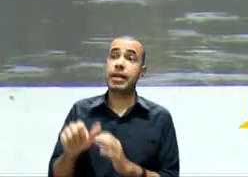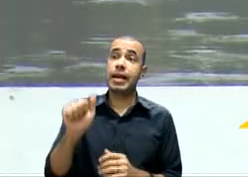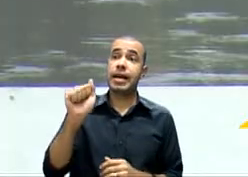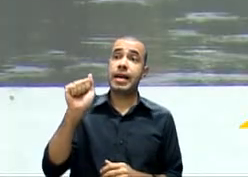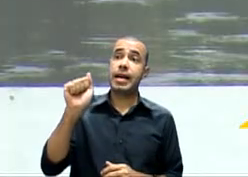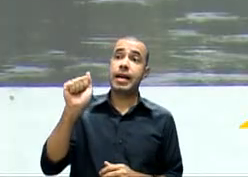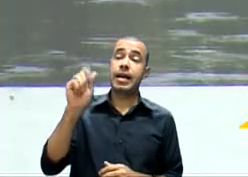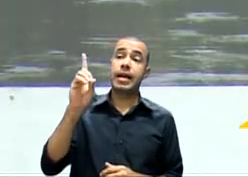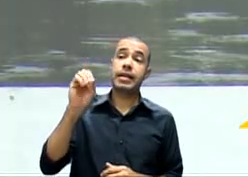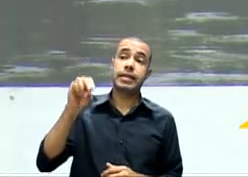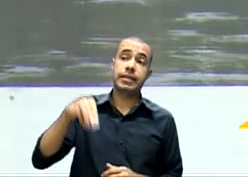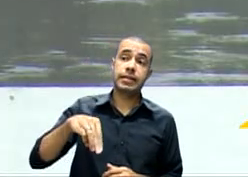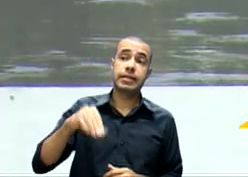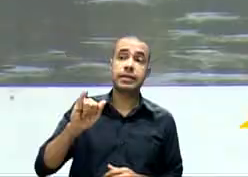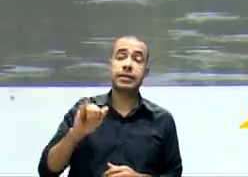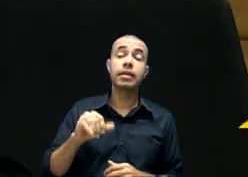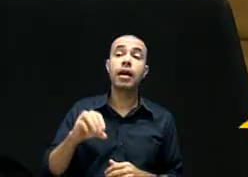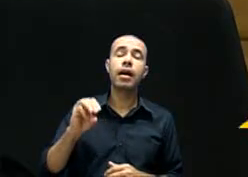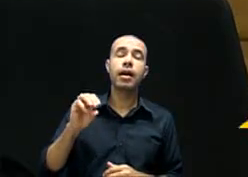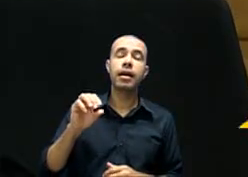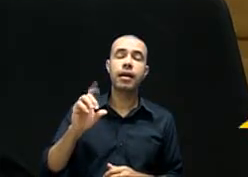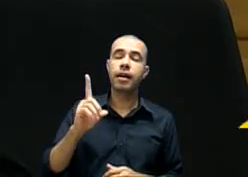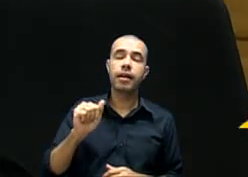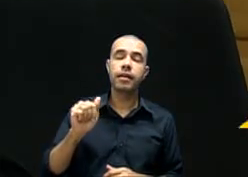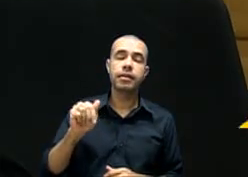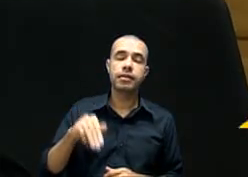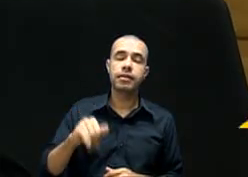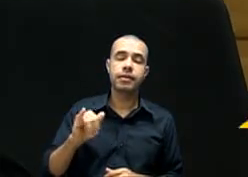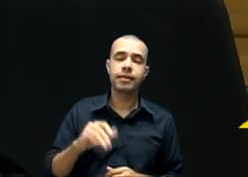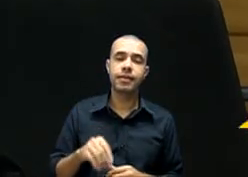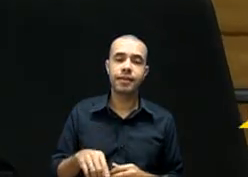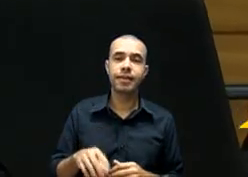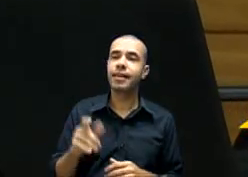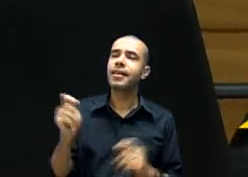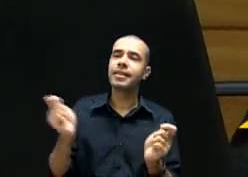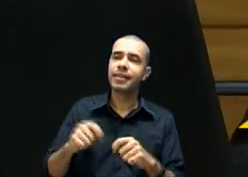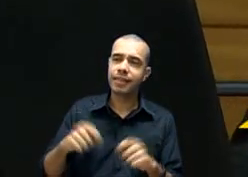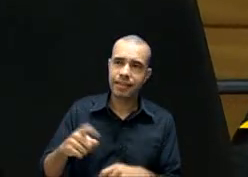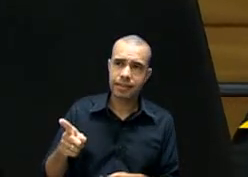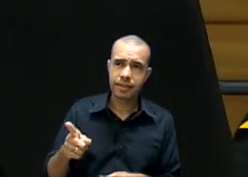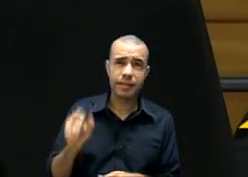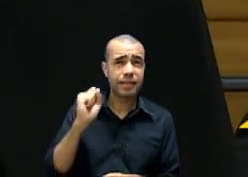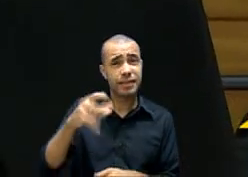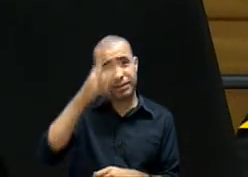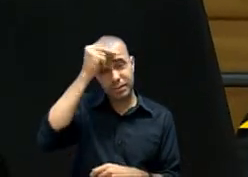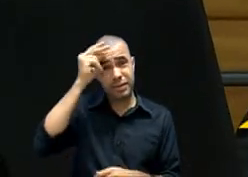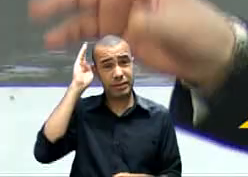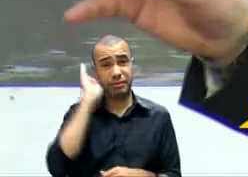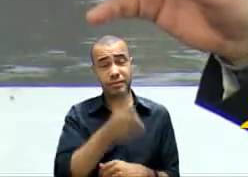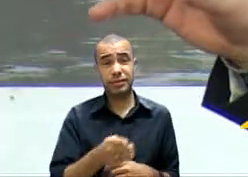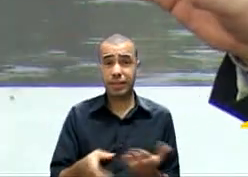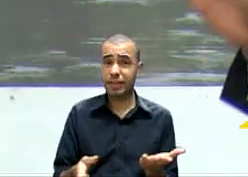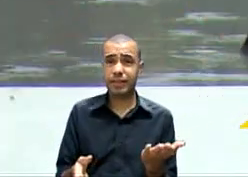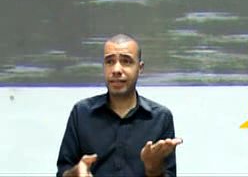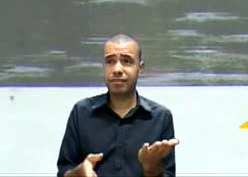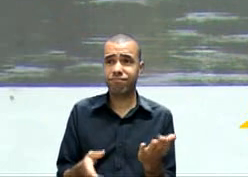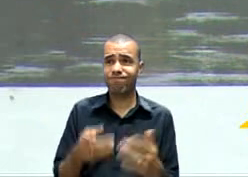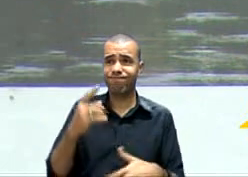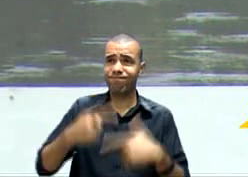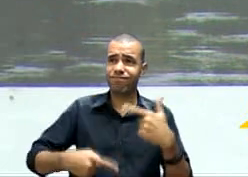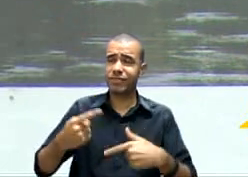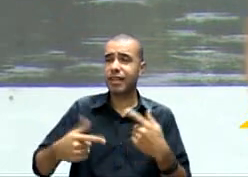da prefeitura, a prefeitura é vai acatar. Ao passo que se ela encaminhasse, já não teria esse problema, é isso? Mas acho que não vai ter... A lei